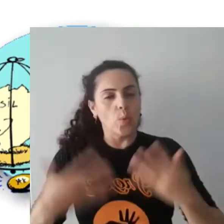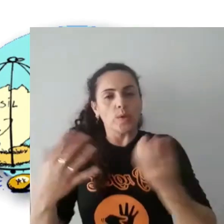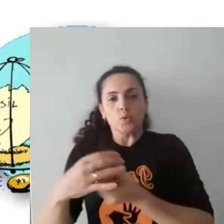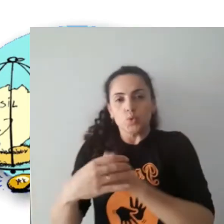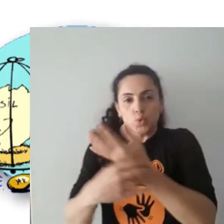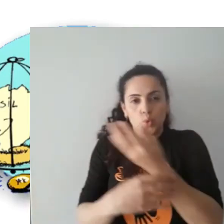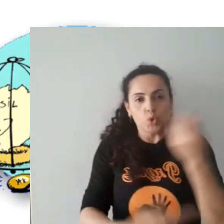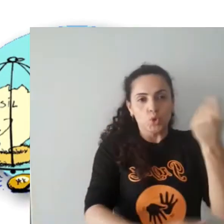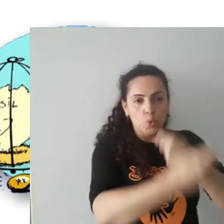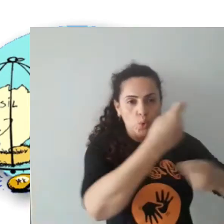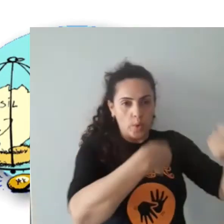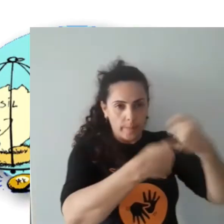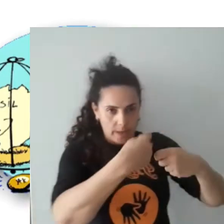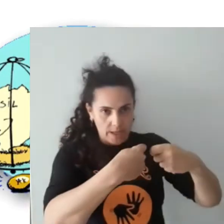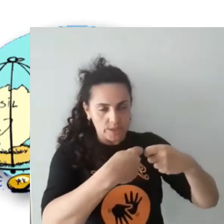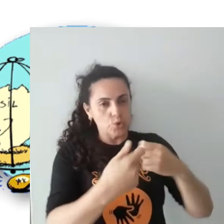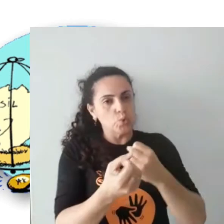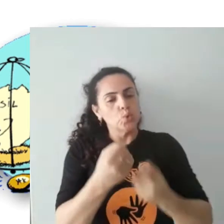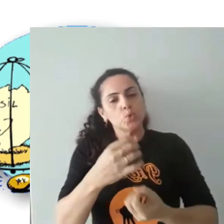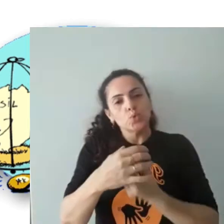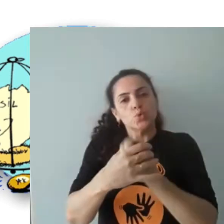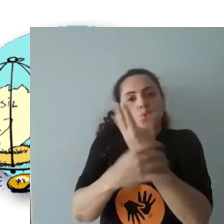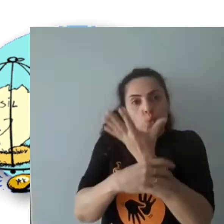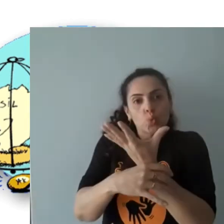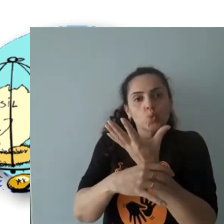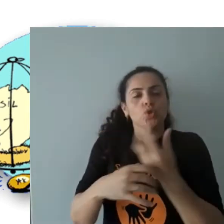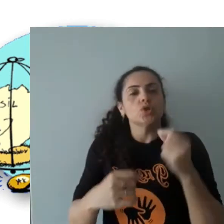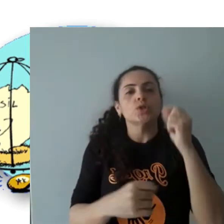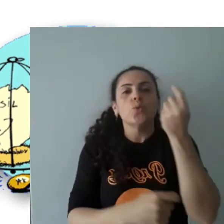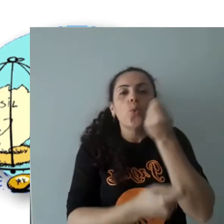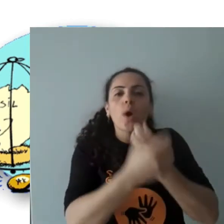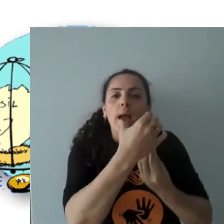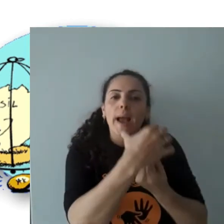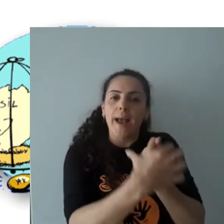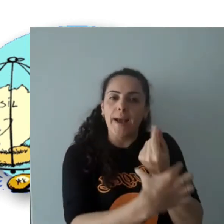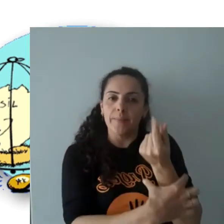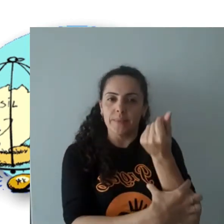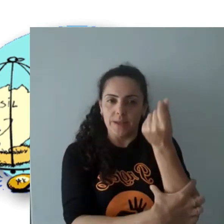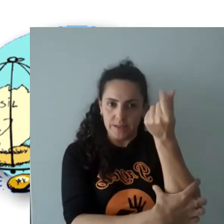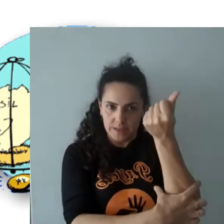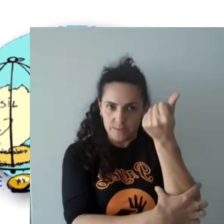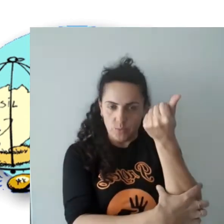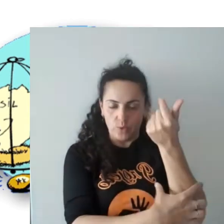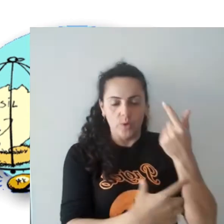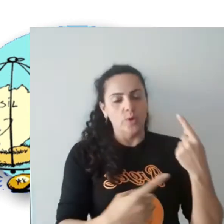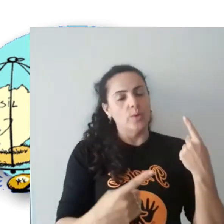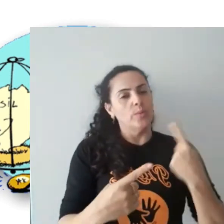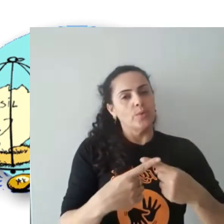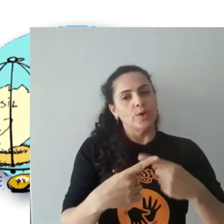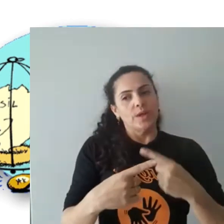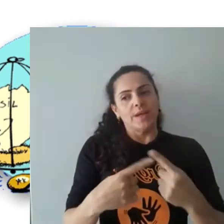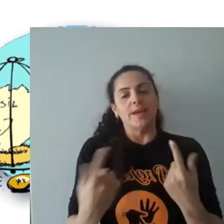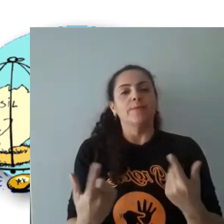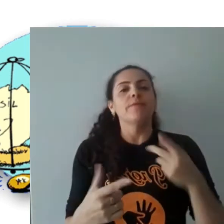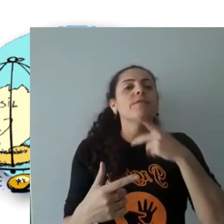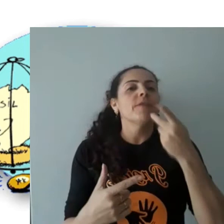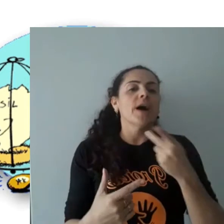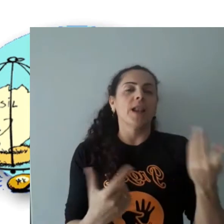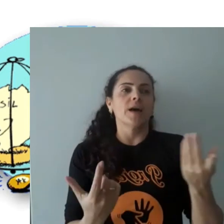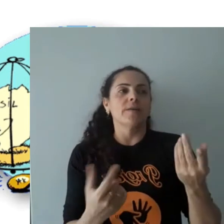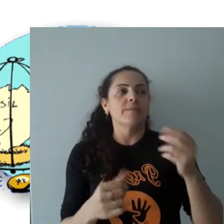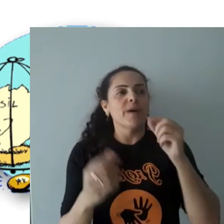falam que o capitalismo só começou na Revolução Industrial, né? Então é um período aí de transição entre o feudalismo